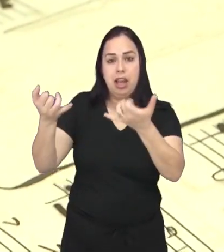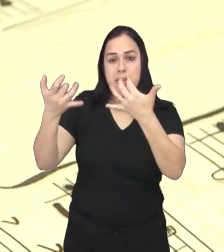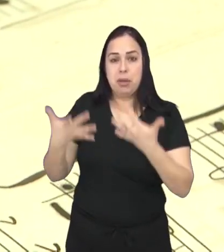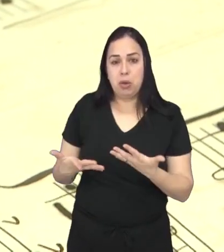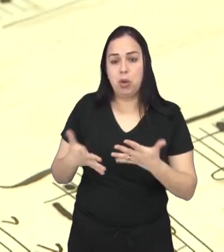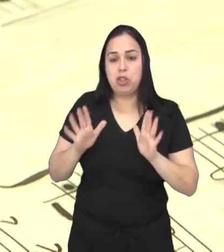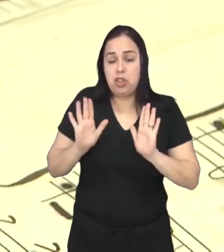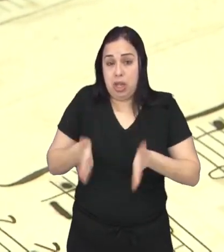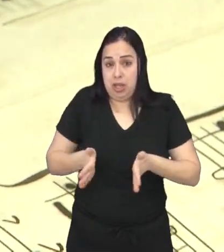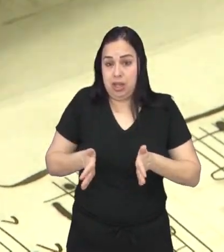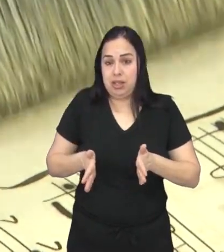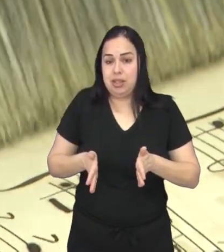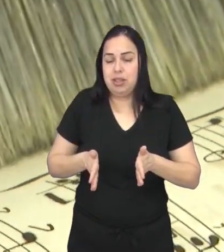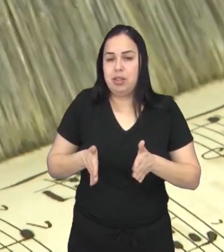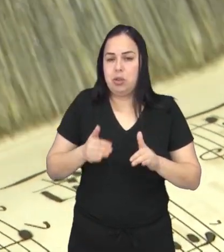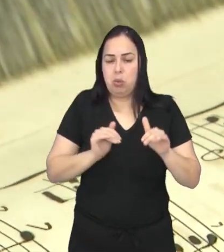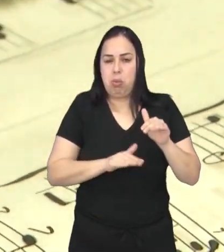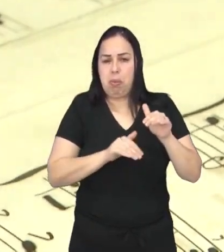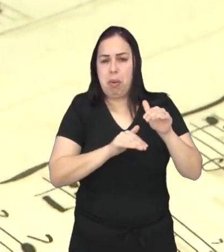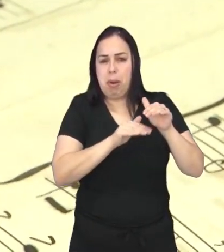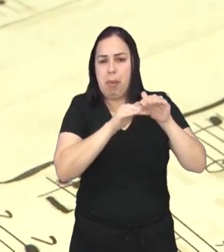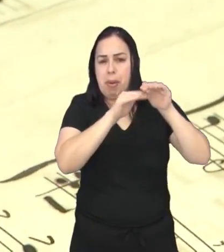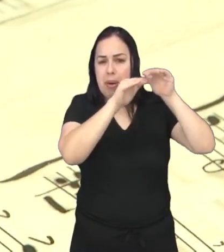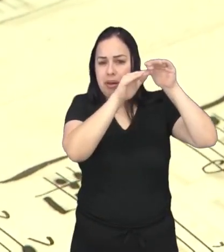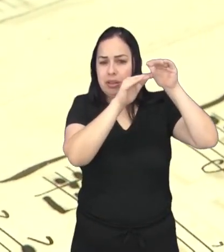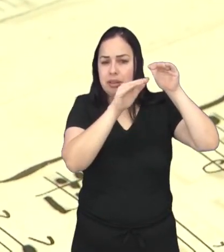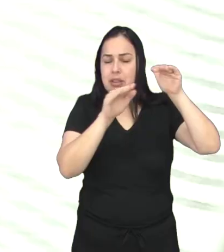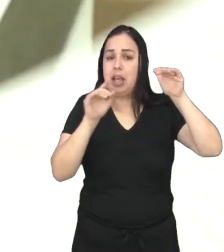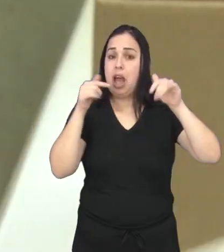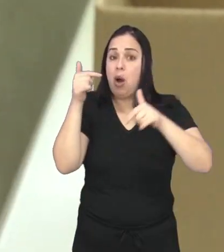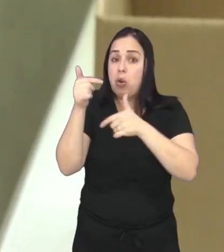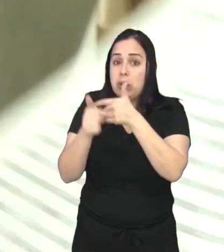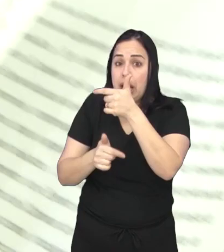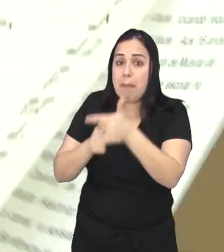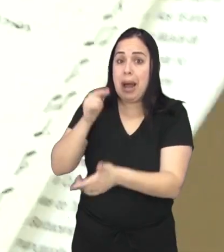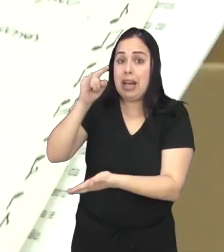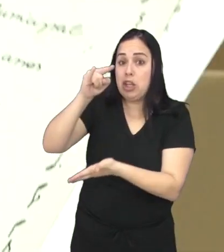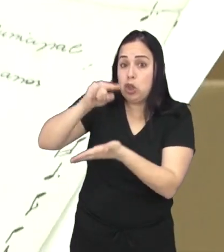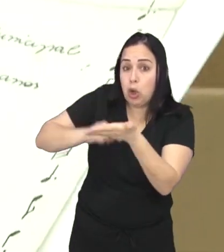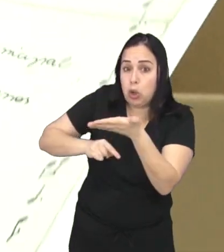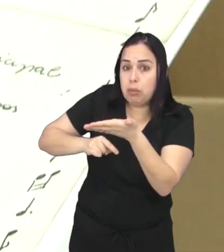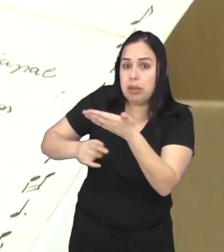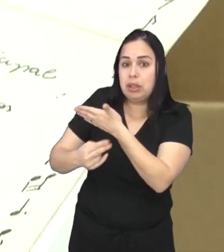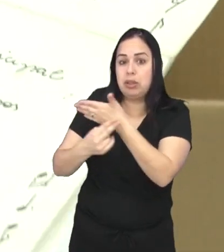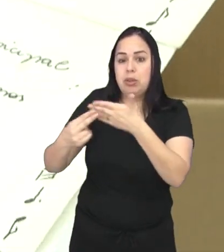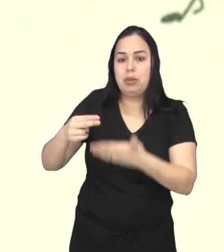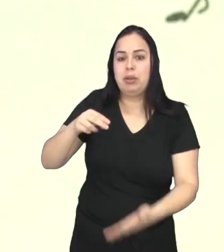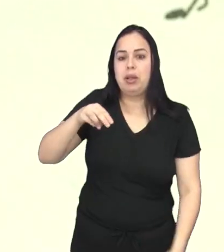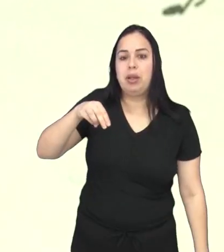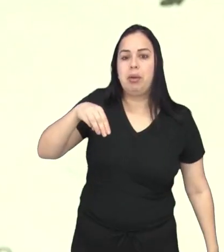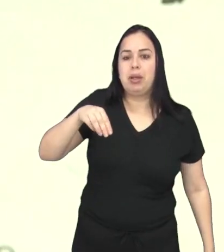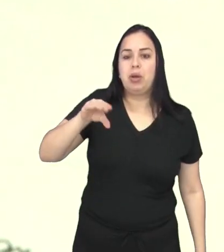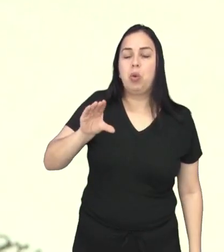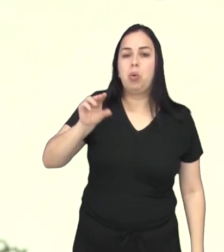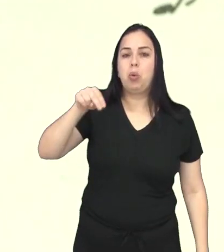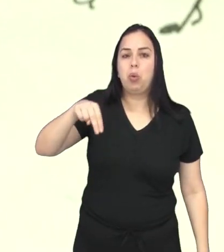explicado pela Joyce, um dos maiores acervos do CDM são trabalhos e documentos de autoria do Maestro Cunha. Tem